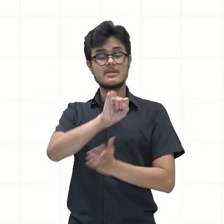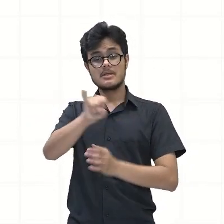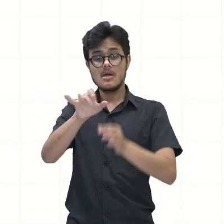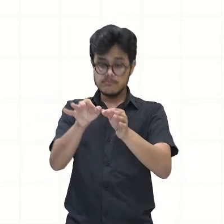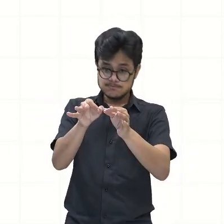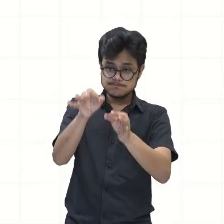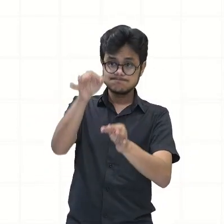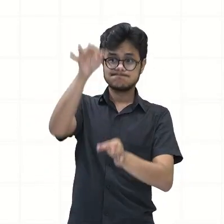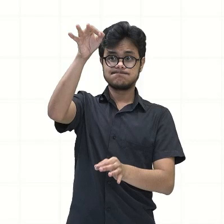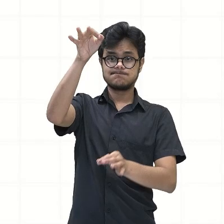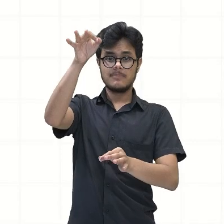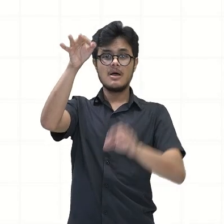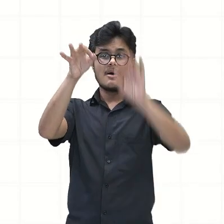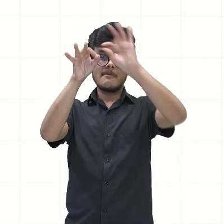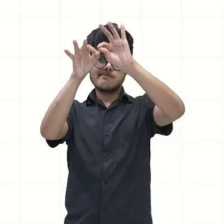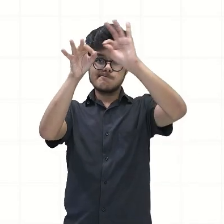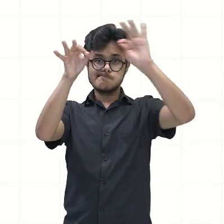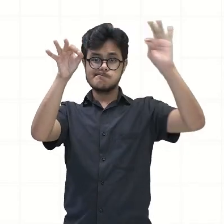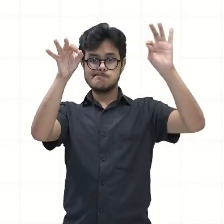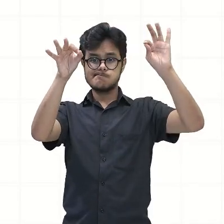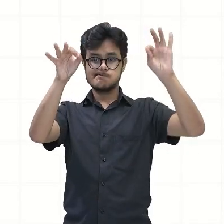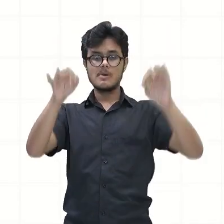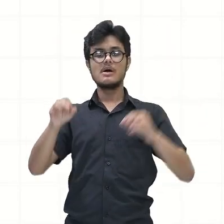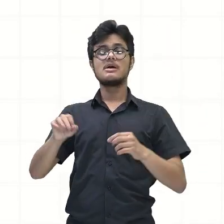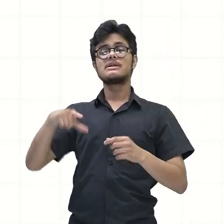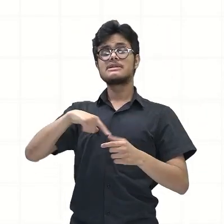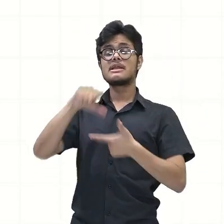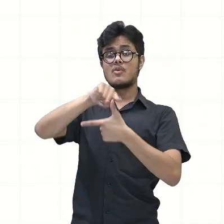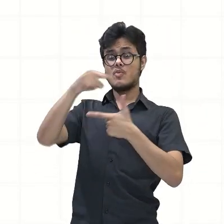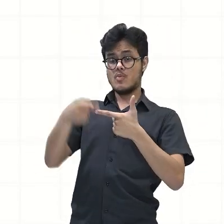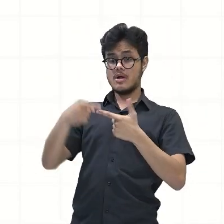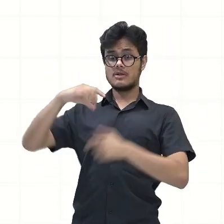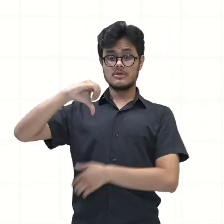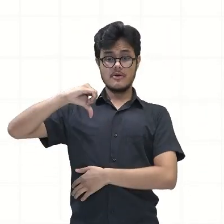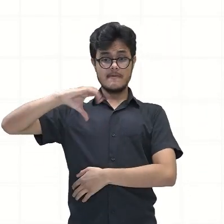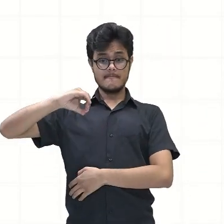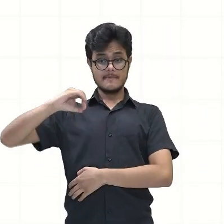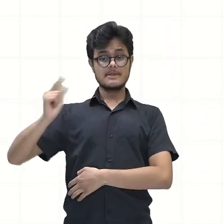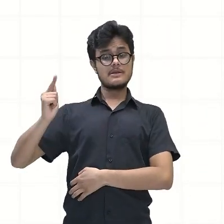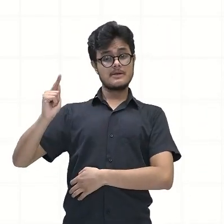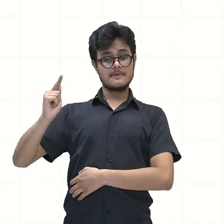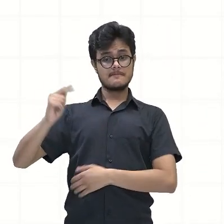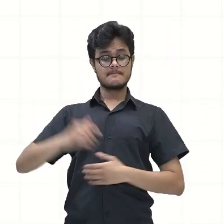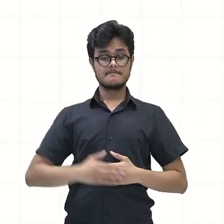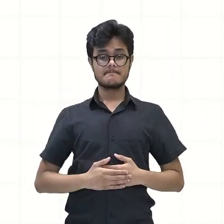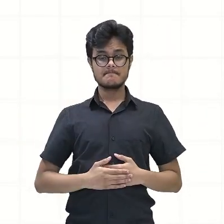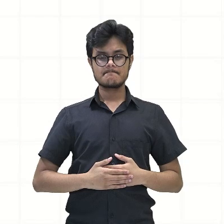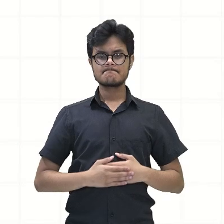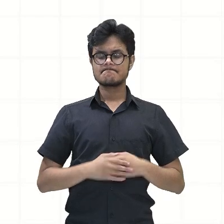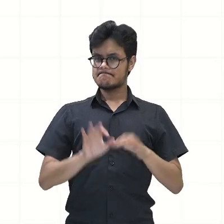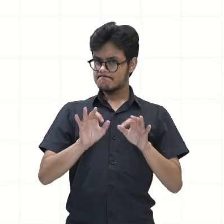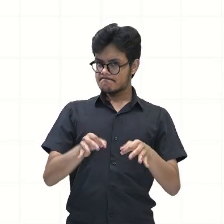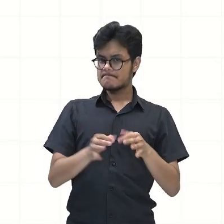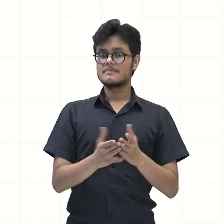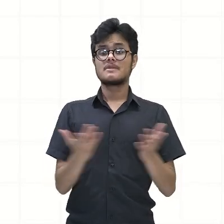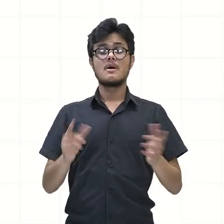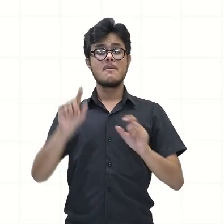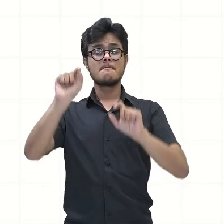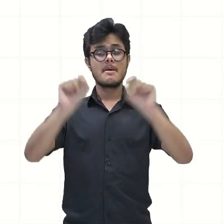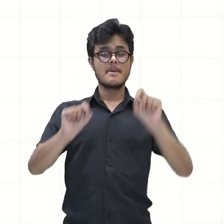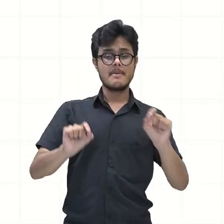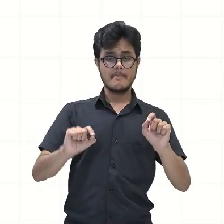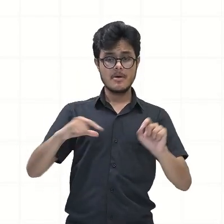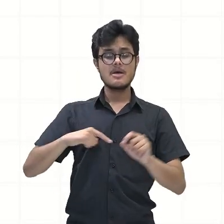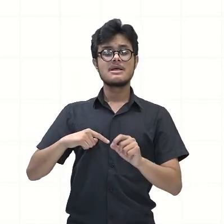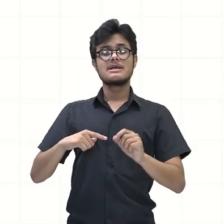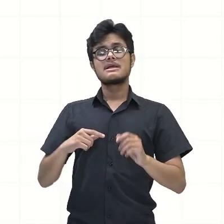elas formam aí uma com a outra um ângulo aqui de 90 graus, certo? Então, esses pontos aí,